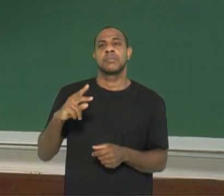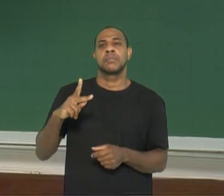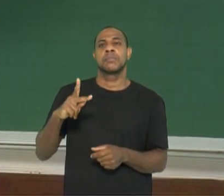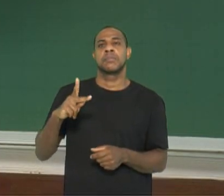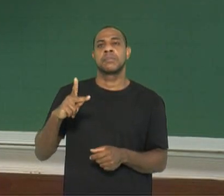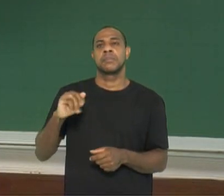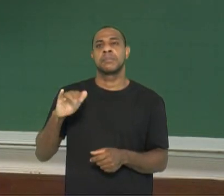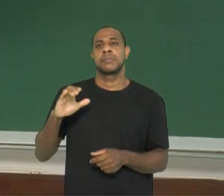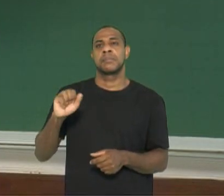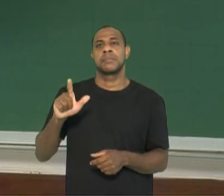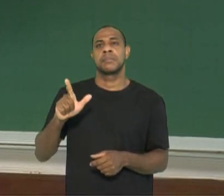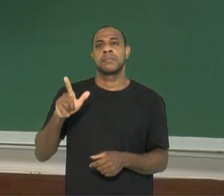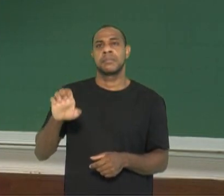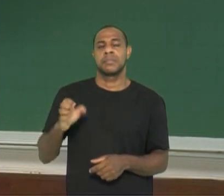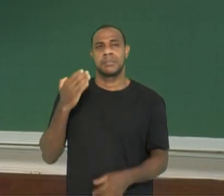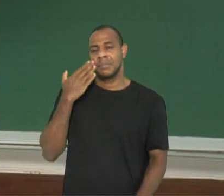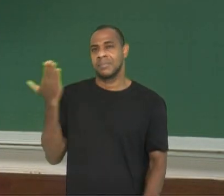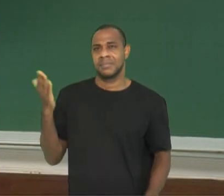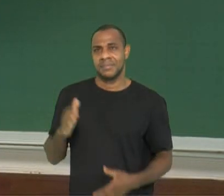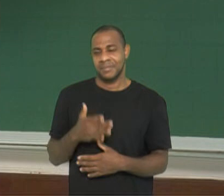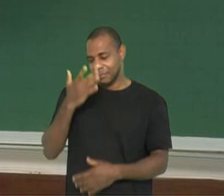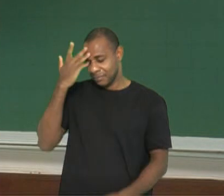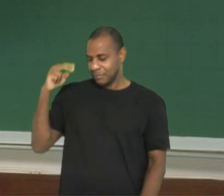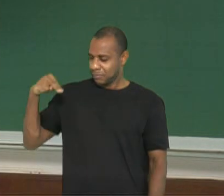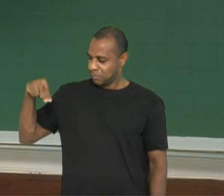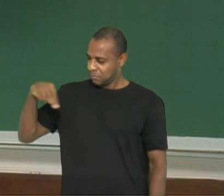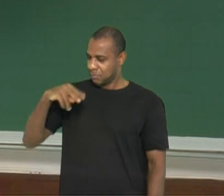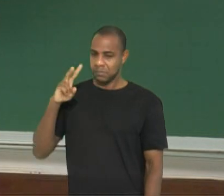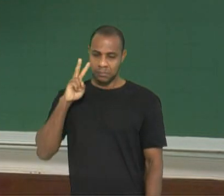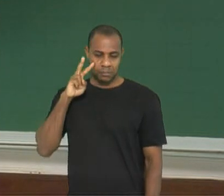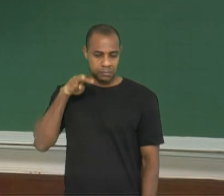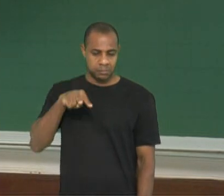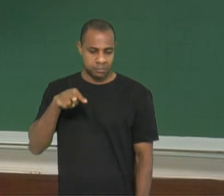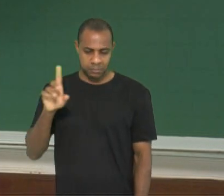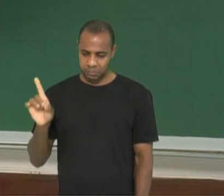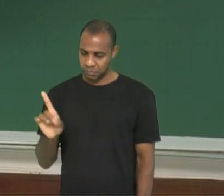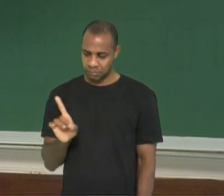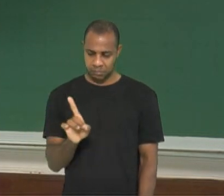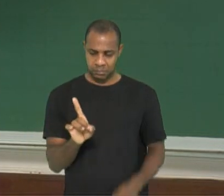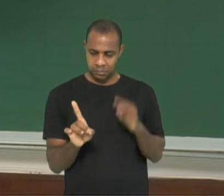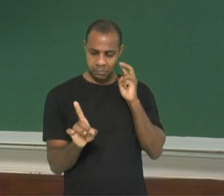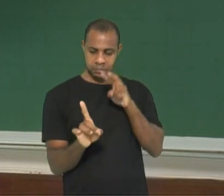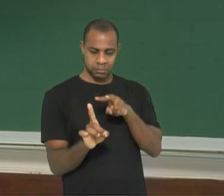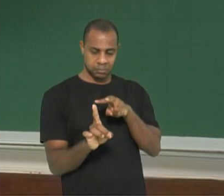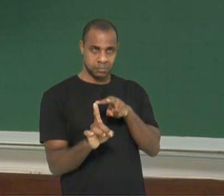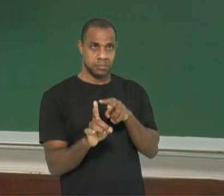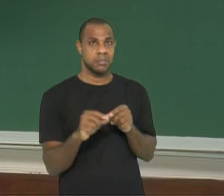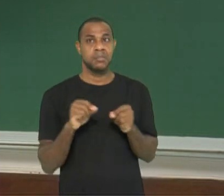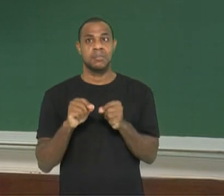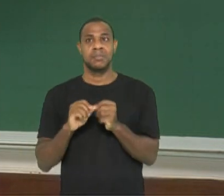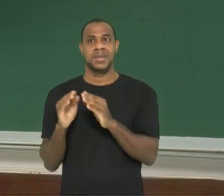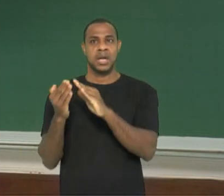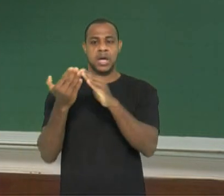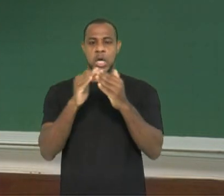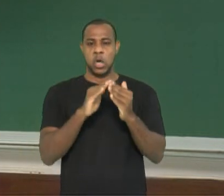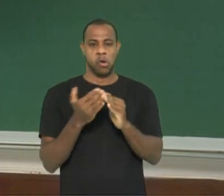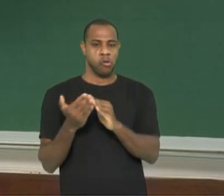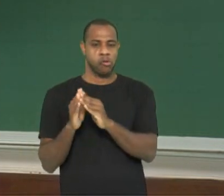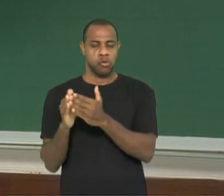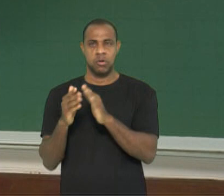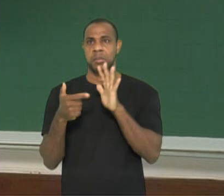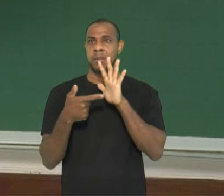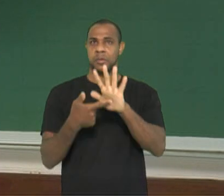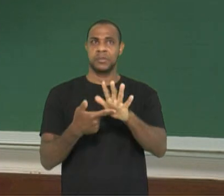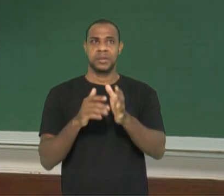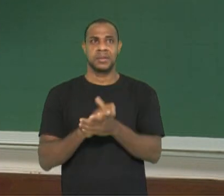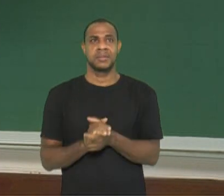tropical que a pessoa passava e olhava. E nessa ambientação tropical, ele colocou o gueto, ele colocou a favela representada ali. Então trouxe aquele choque social